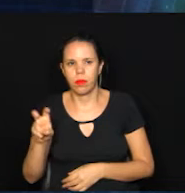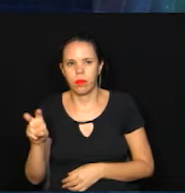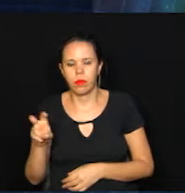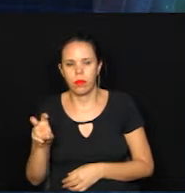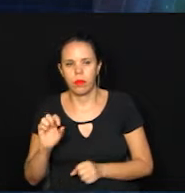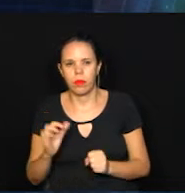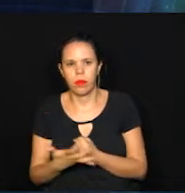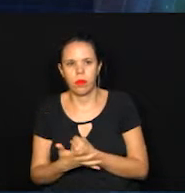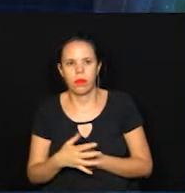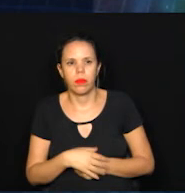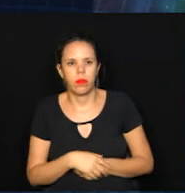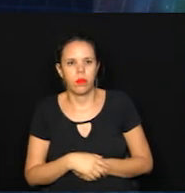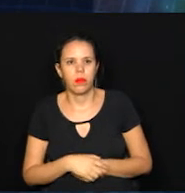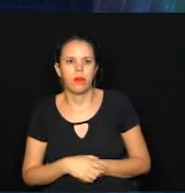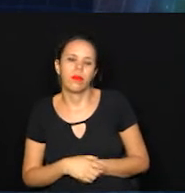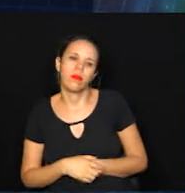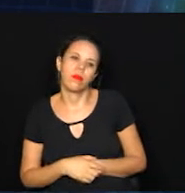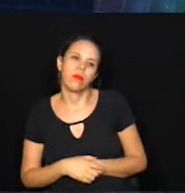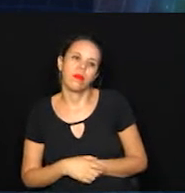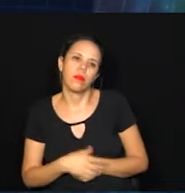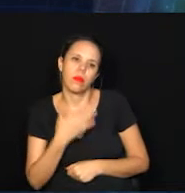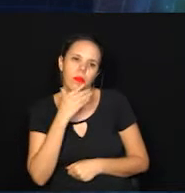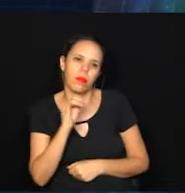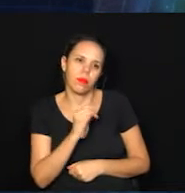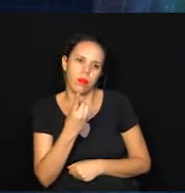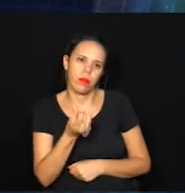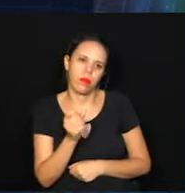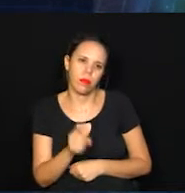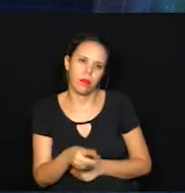77.355 casos da Covid-19. Indaiatuba,